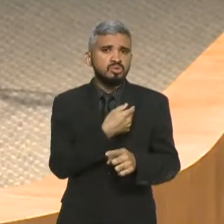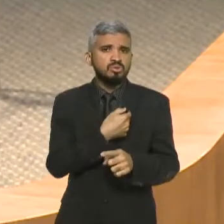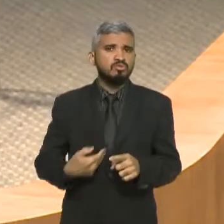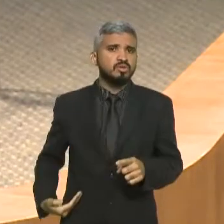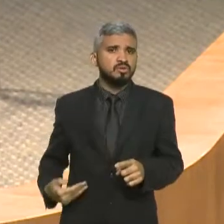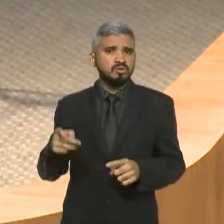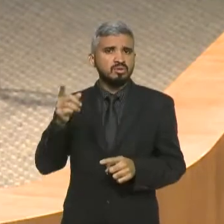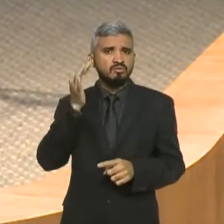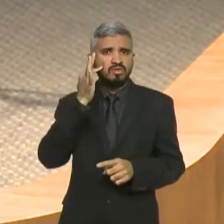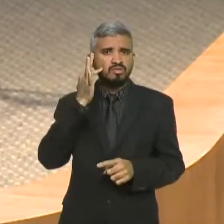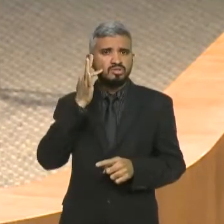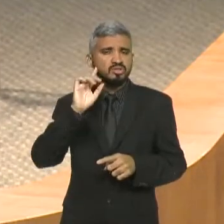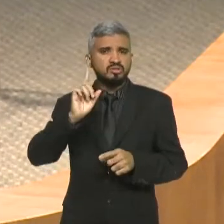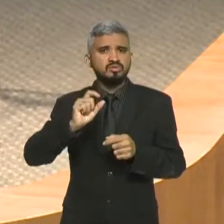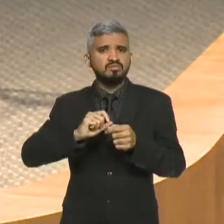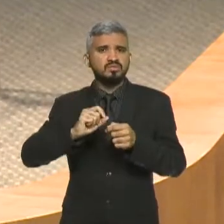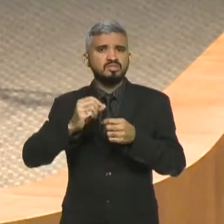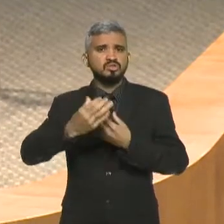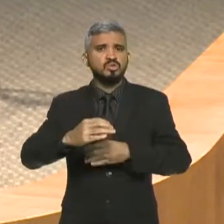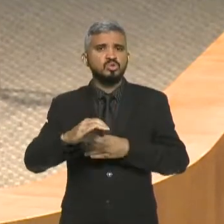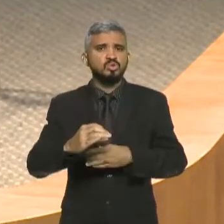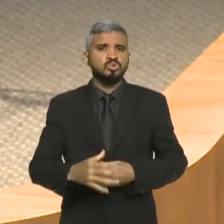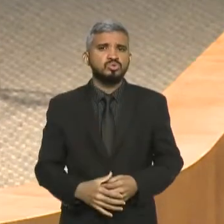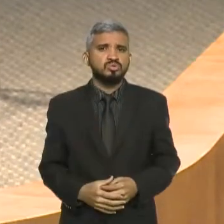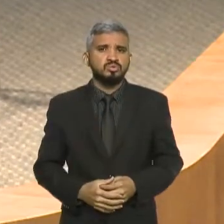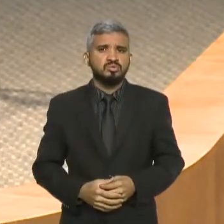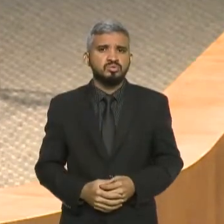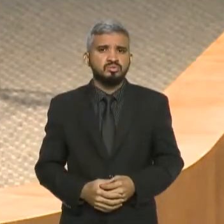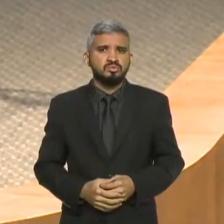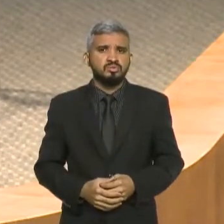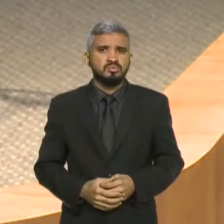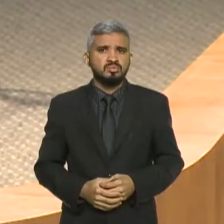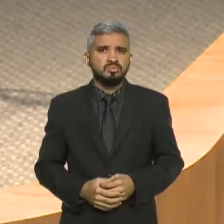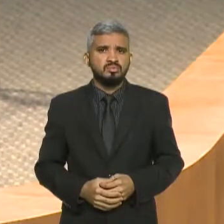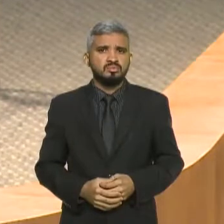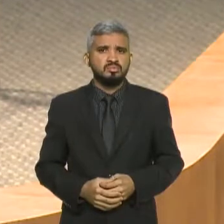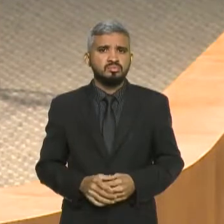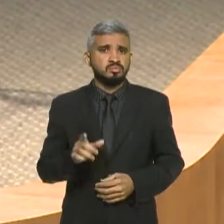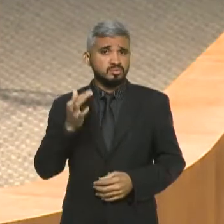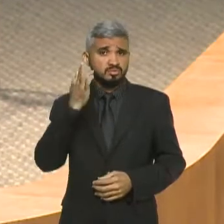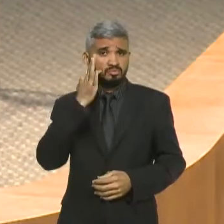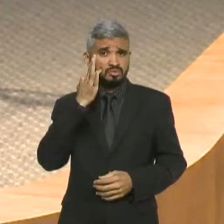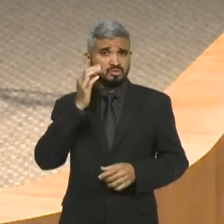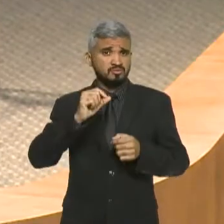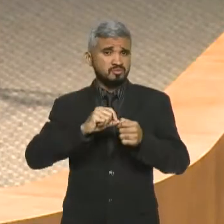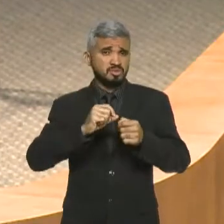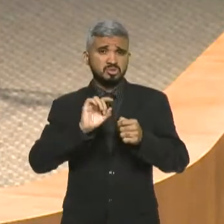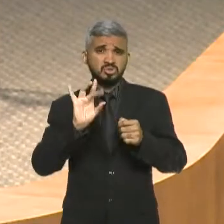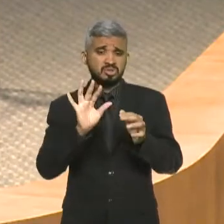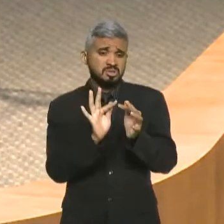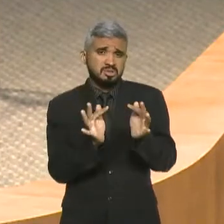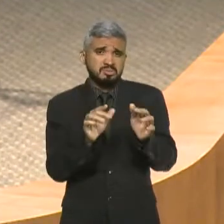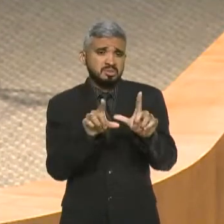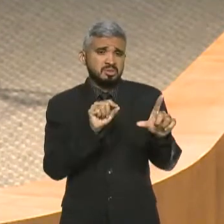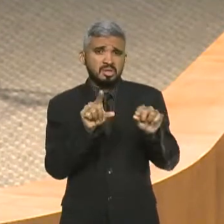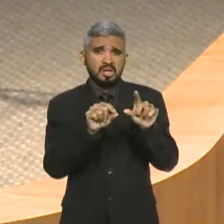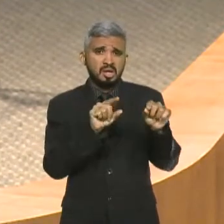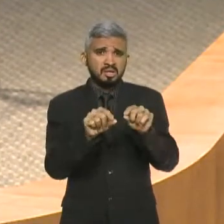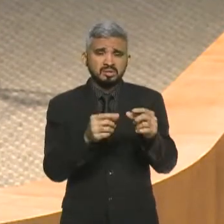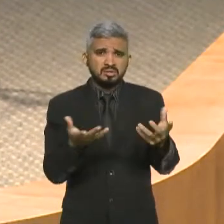concurso para o Hospital da Ilha? Ele está fazendo um seletivo